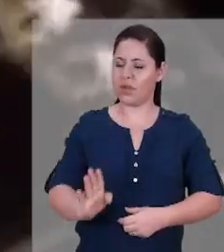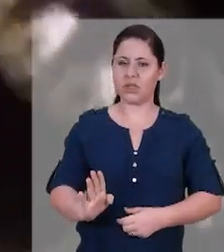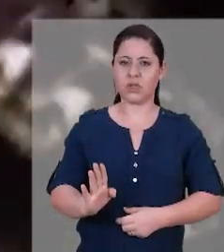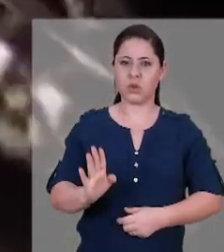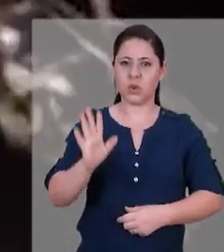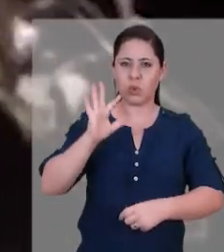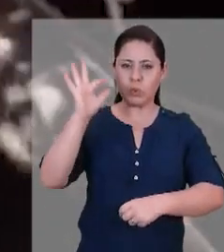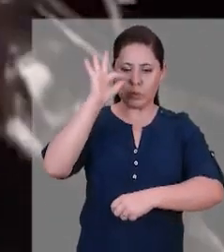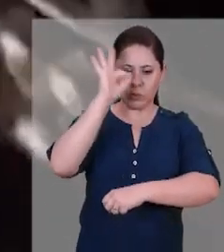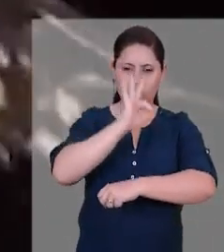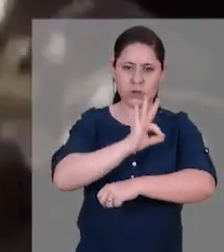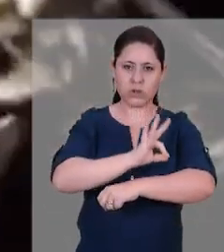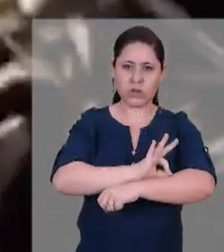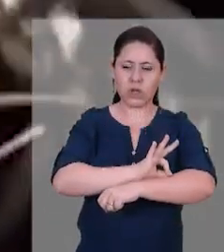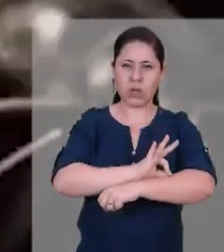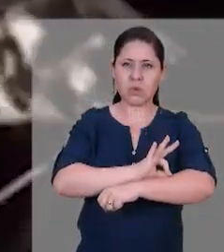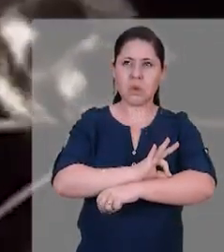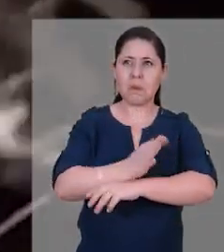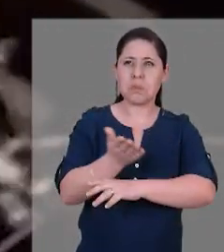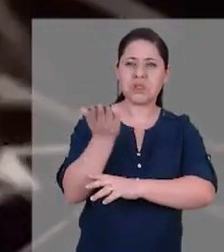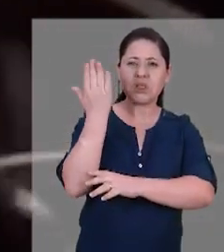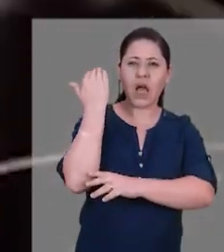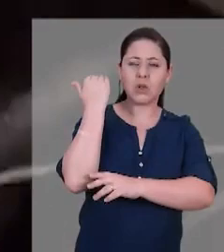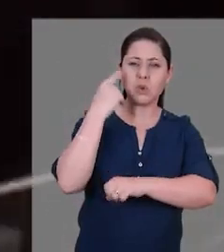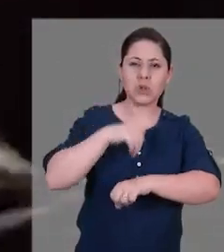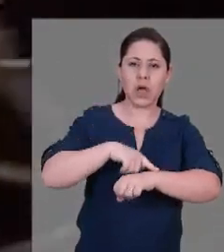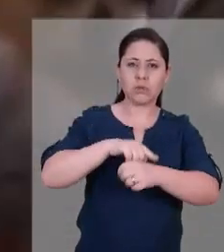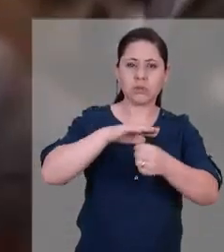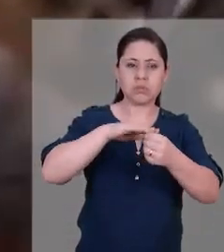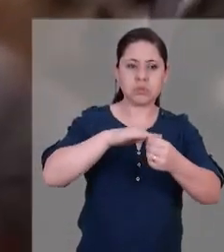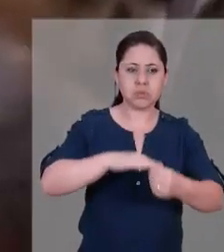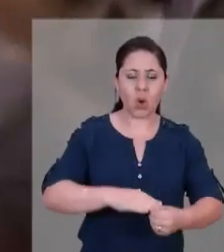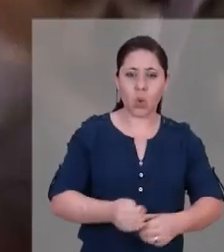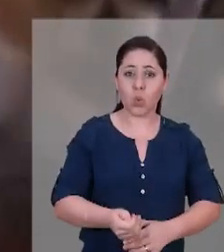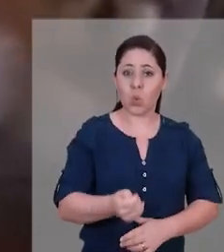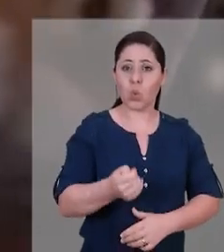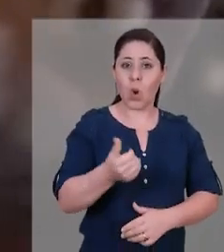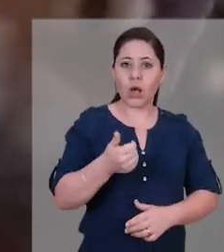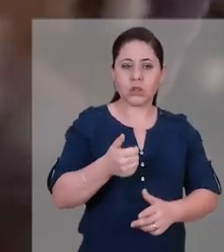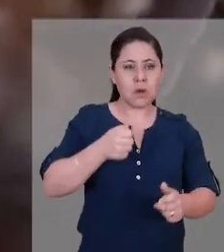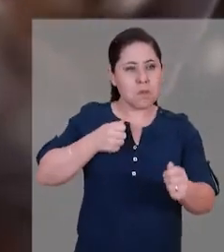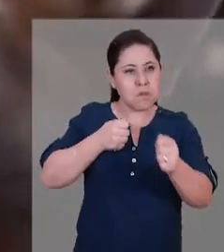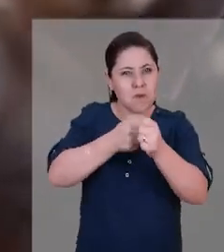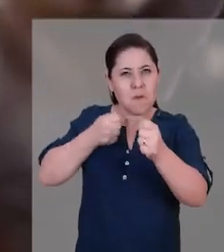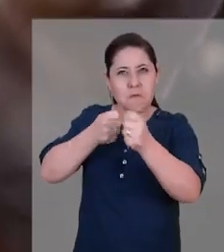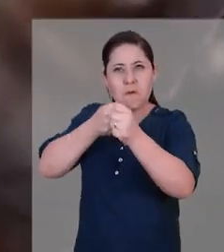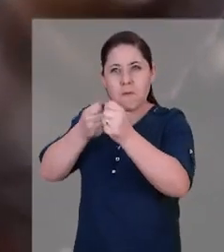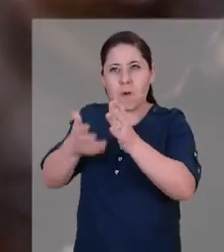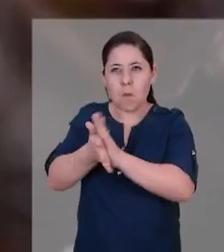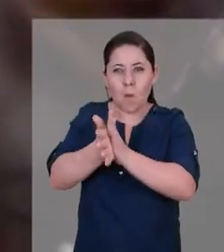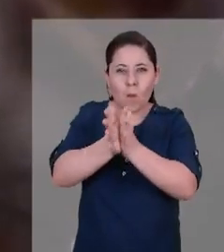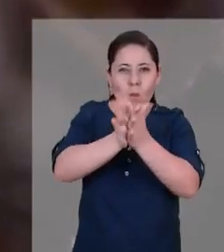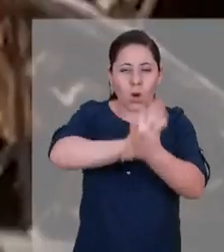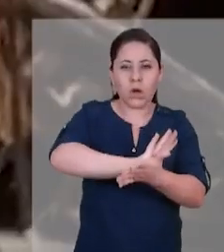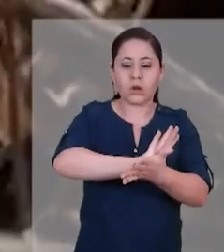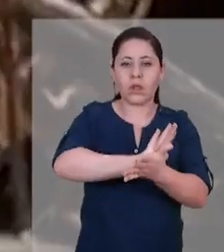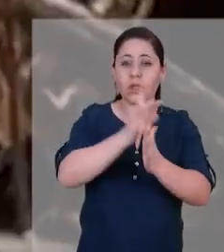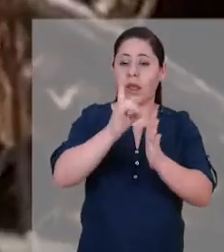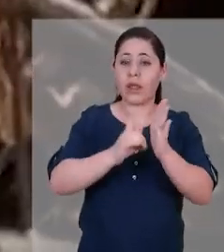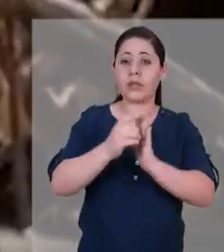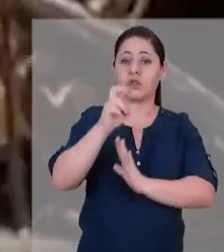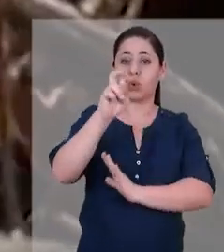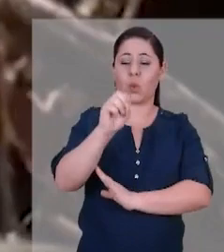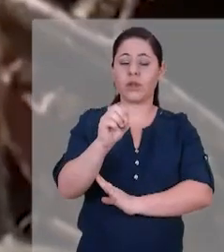No Brasil, o inseto está entre nós desde o período colonial. Quase foi extinto com o uso de inseticidas na década